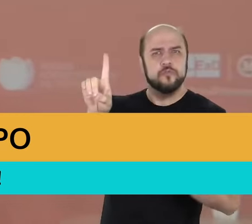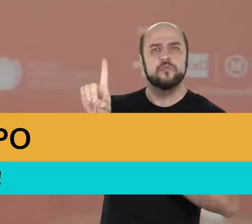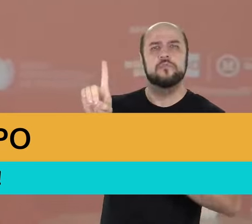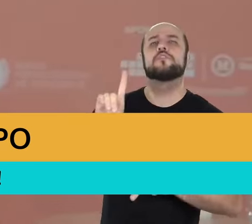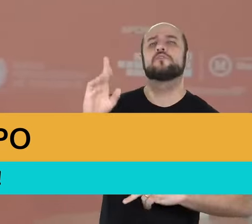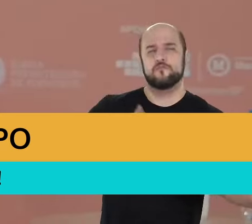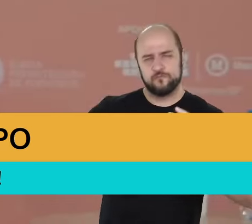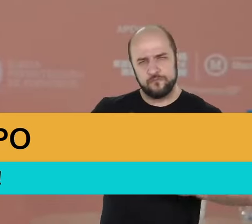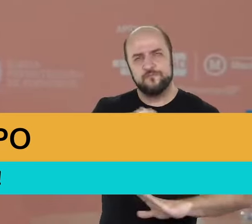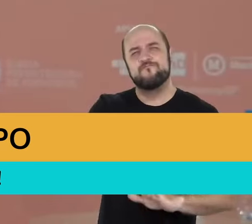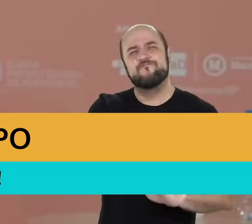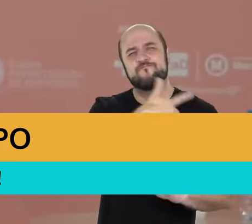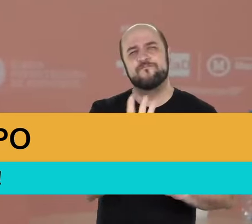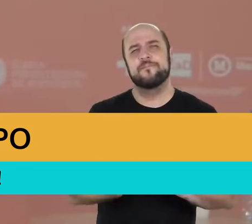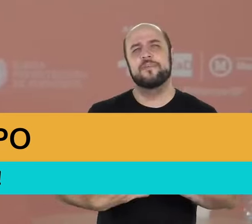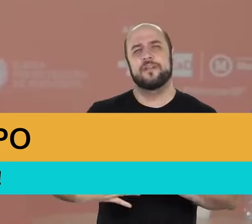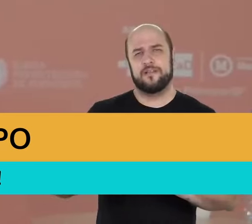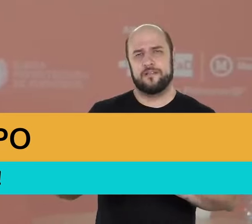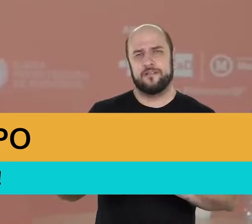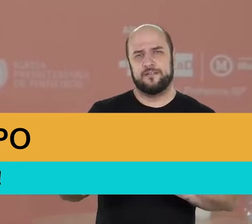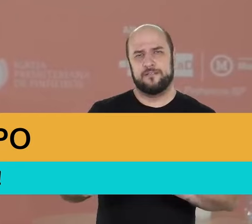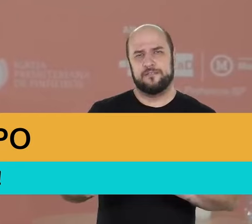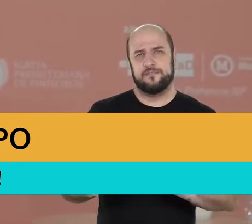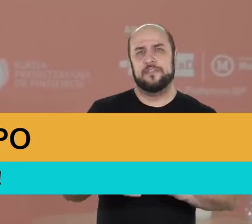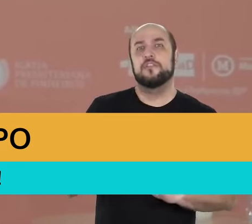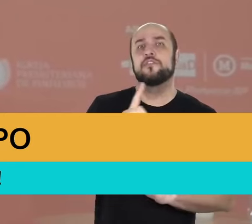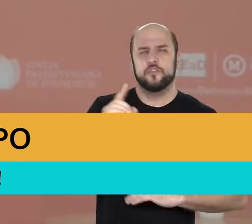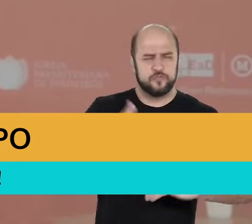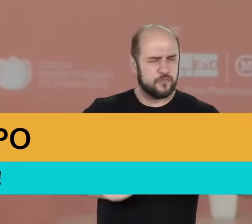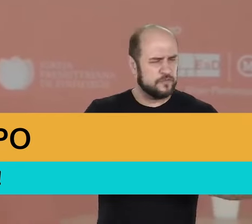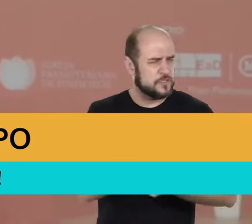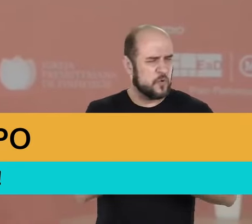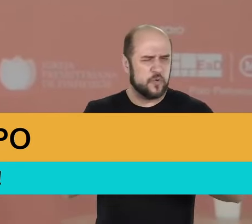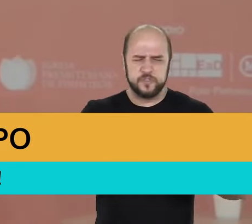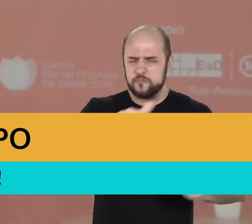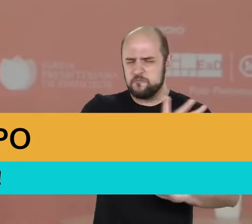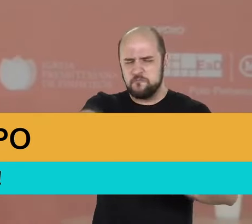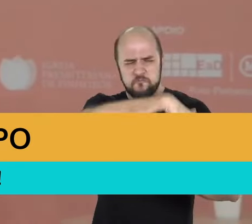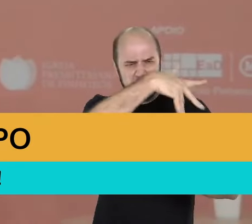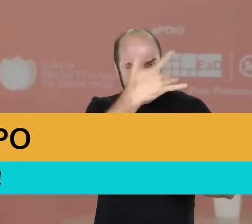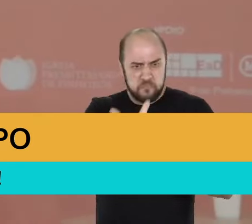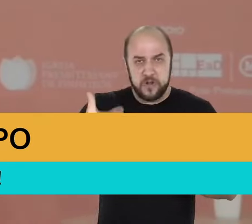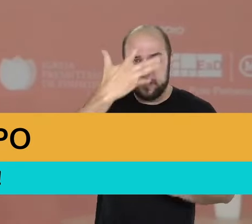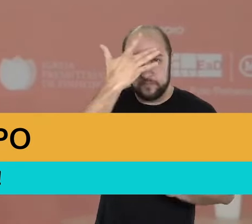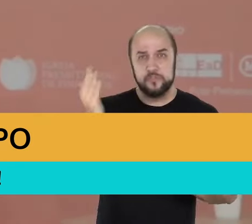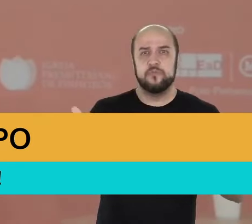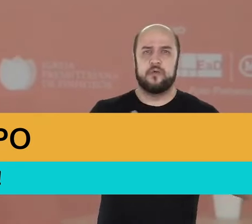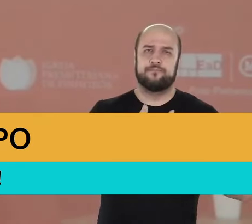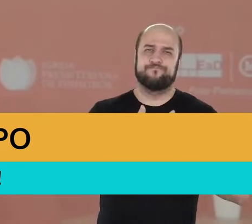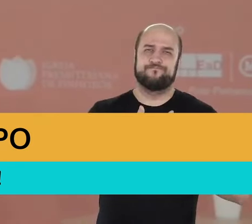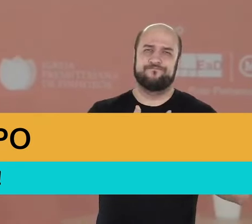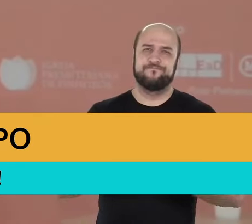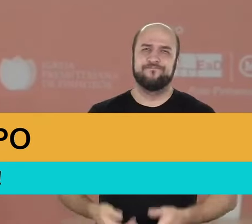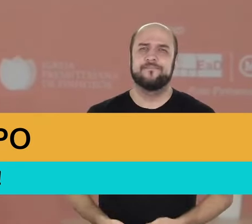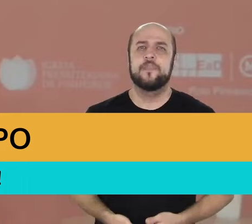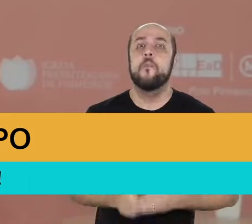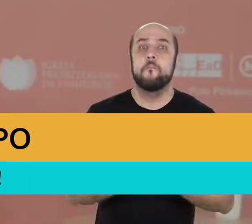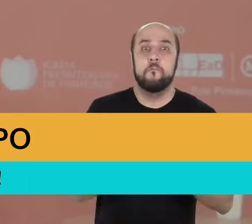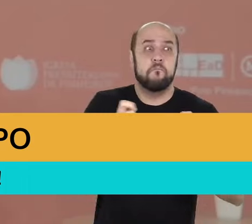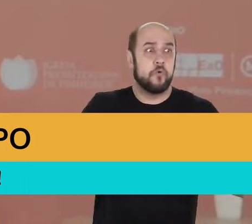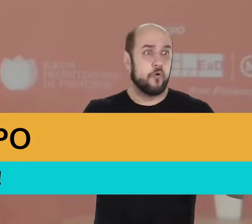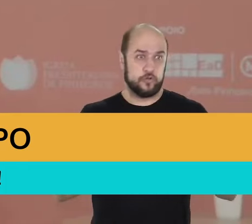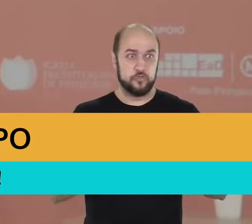faz milagre. E Deus pode fazer coisas sobrenaturais na vida de uma pessoa autista. Ela pode